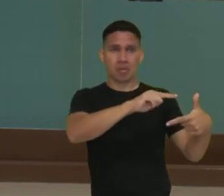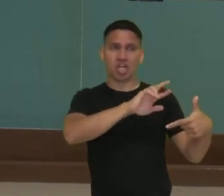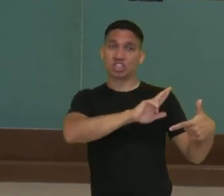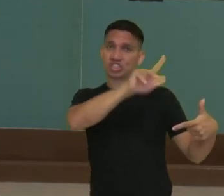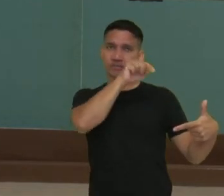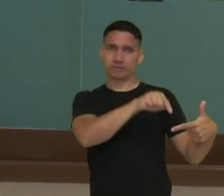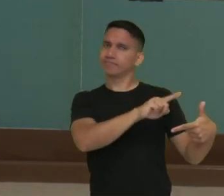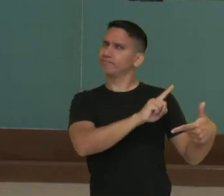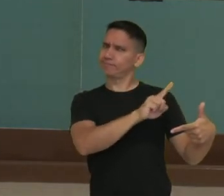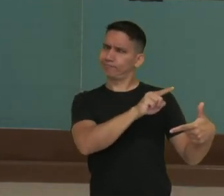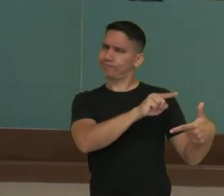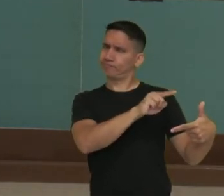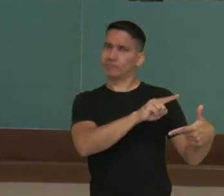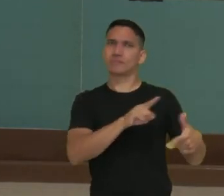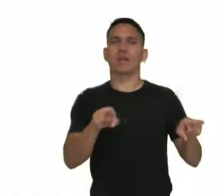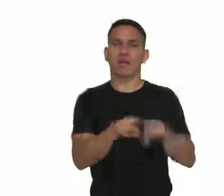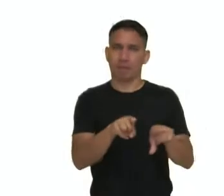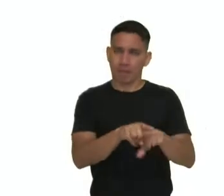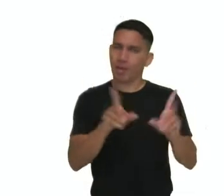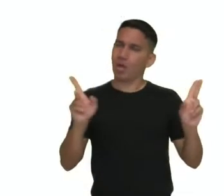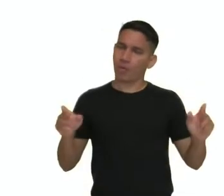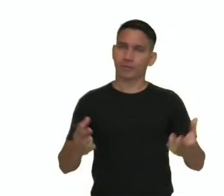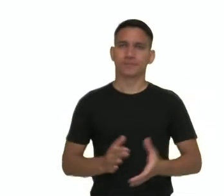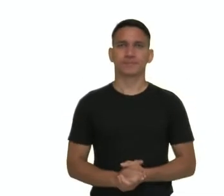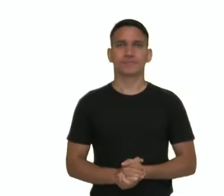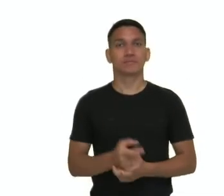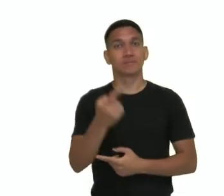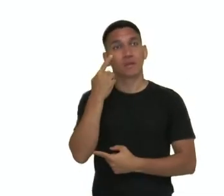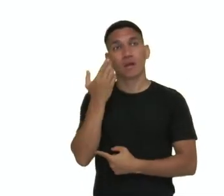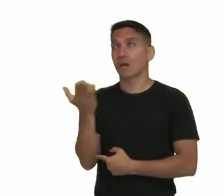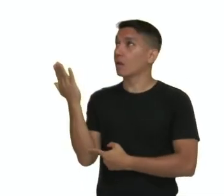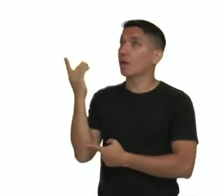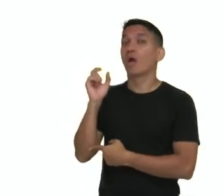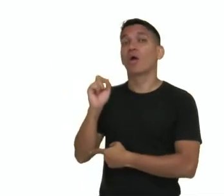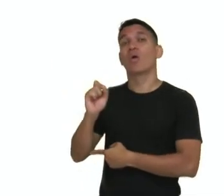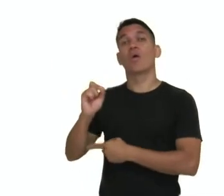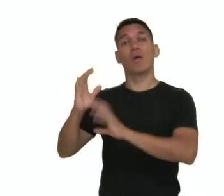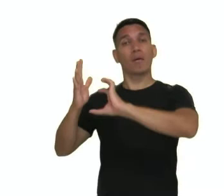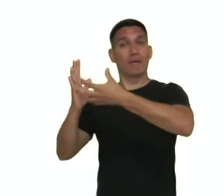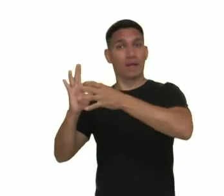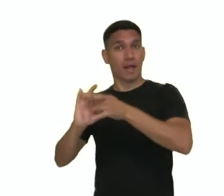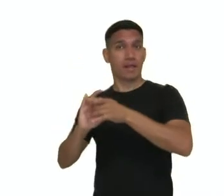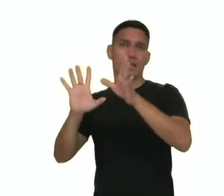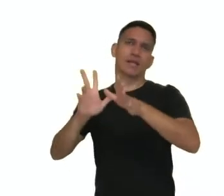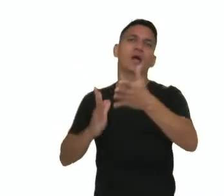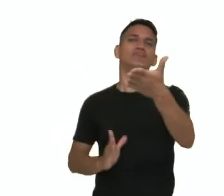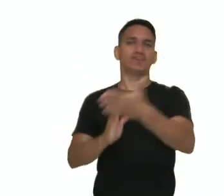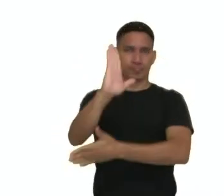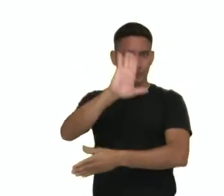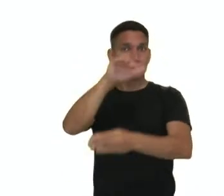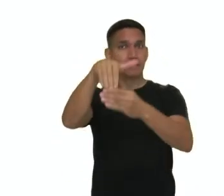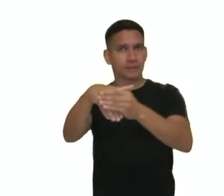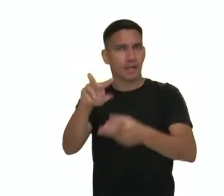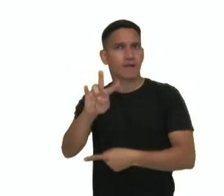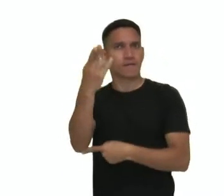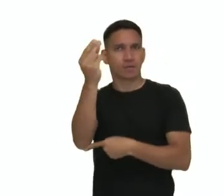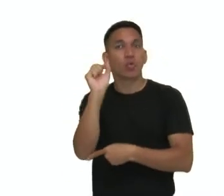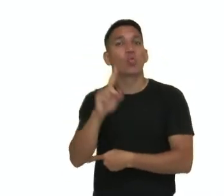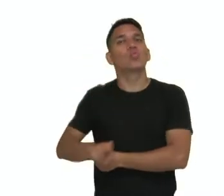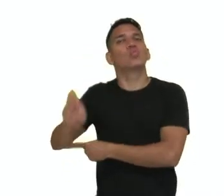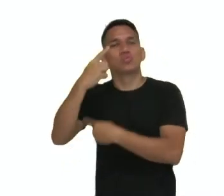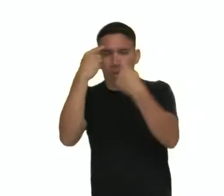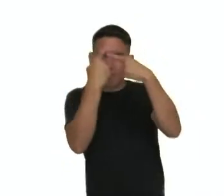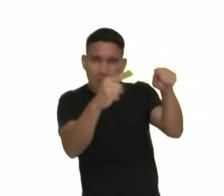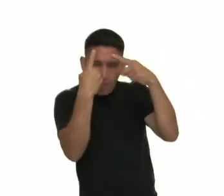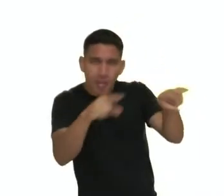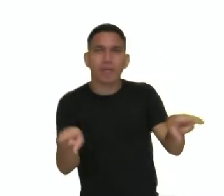diferente. Bom, os liberais eles vão vencer as eleições, como nós vimos, com o uso da violência,